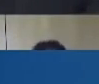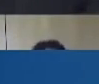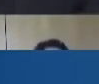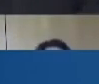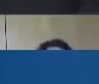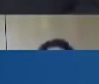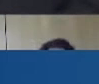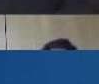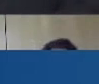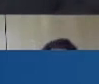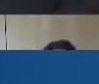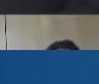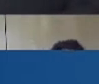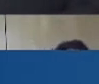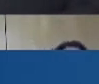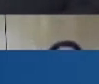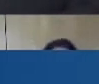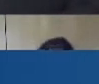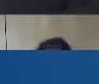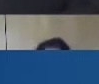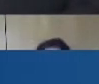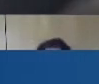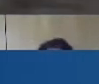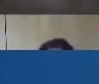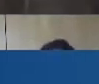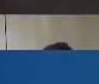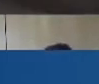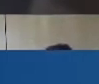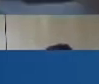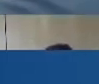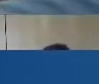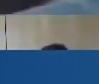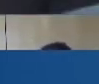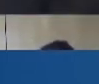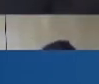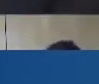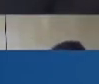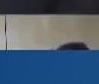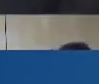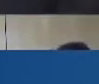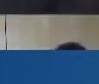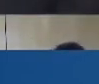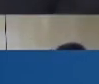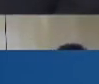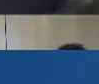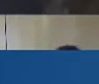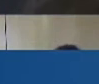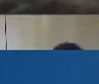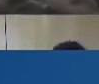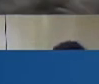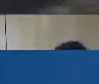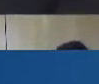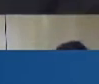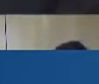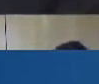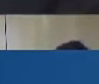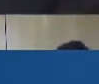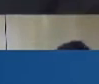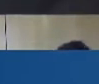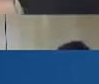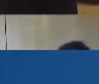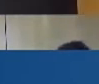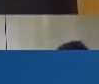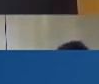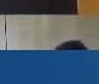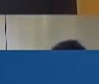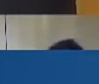alguns anos essa investigação gira em torno desses dois personagens, o Rony Lessa e